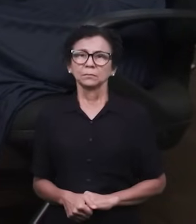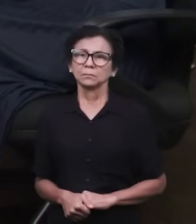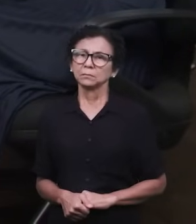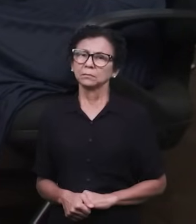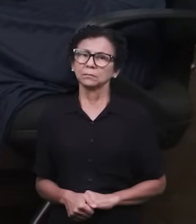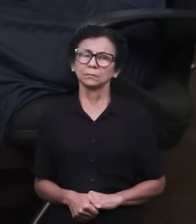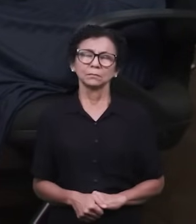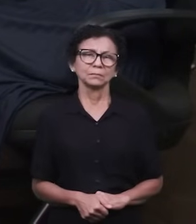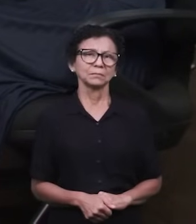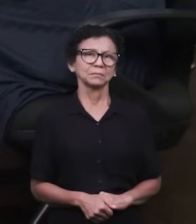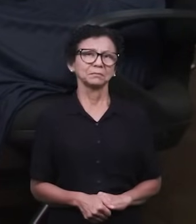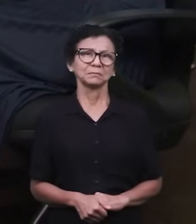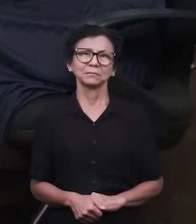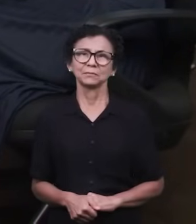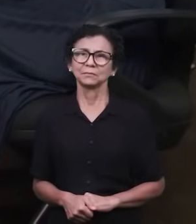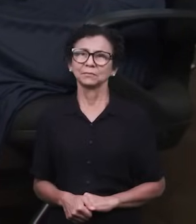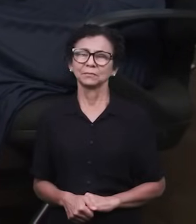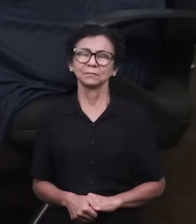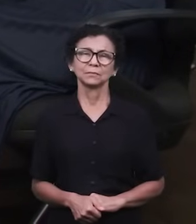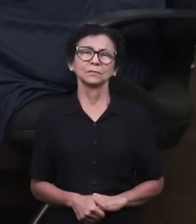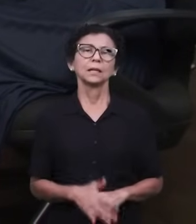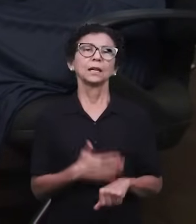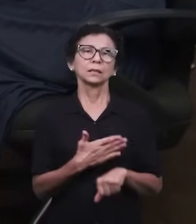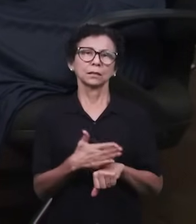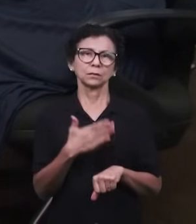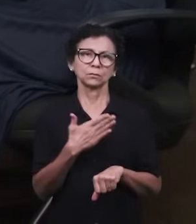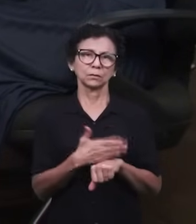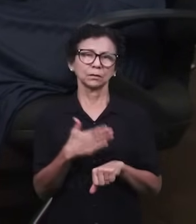veio muito da parte de vocês como pais também de